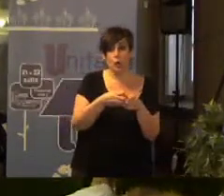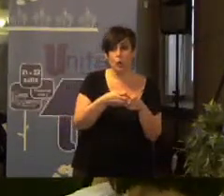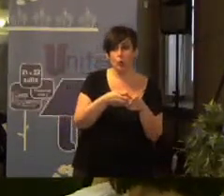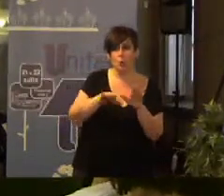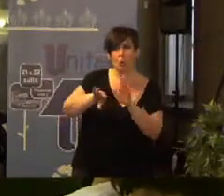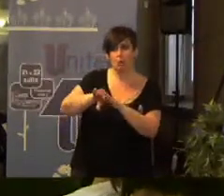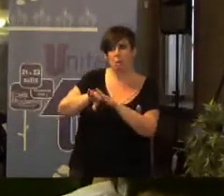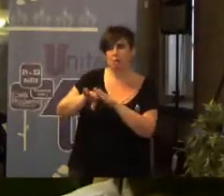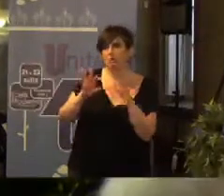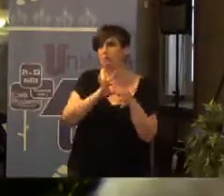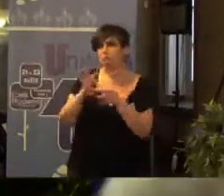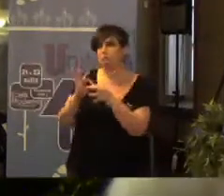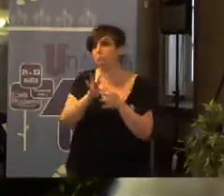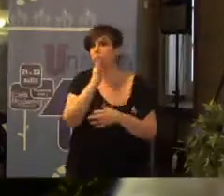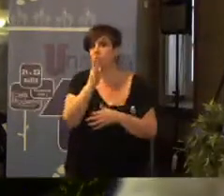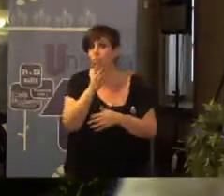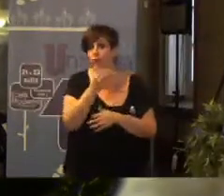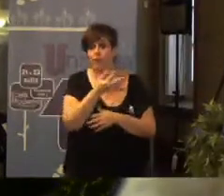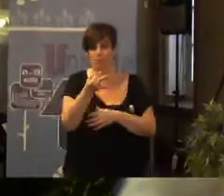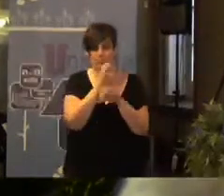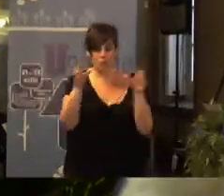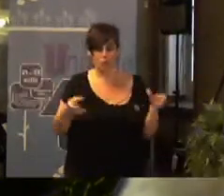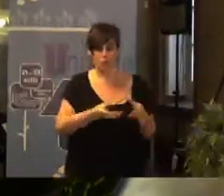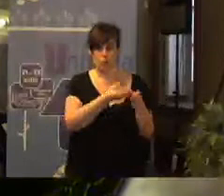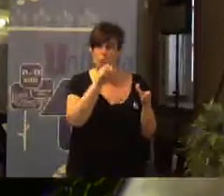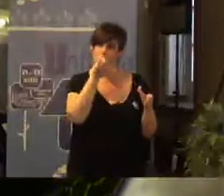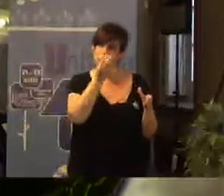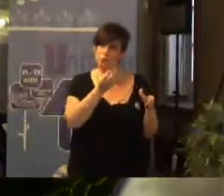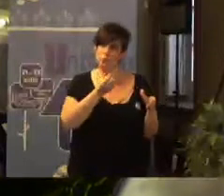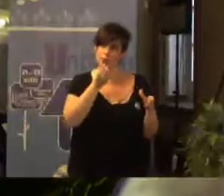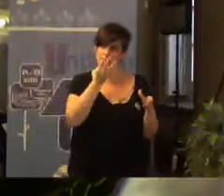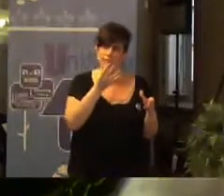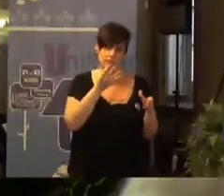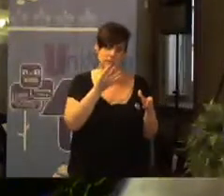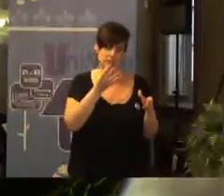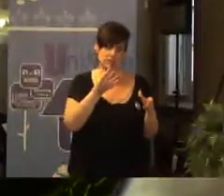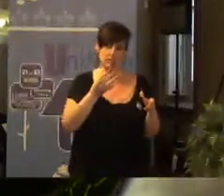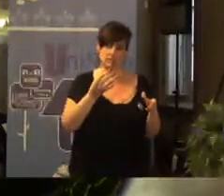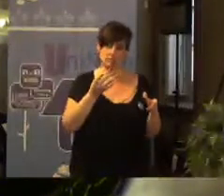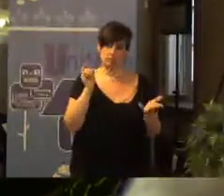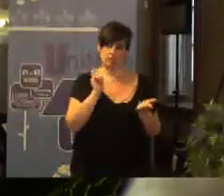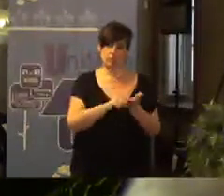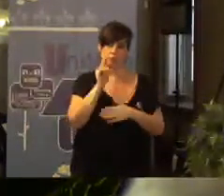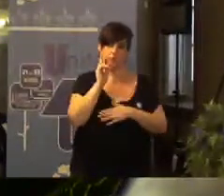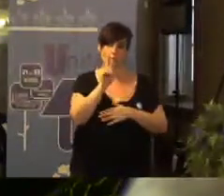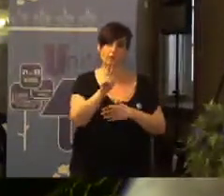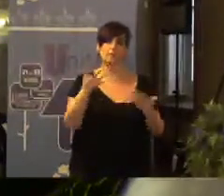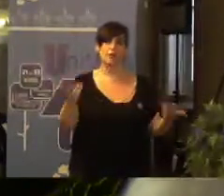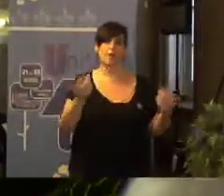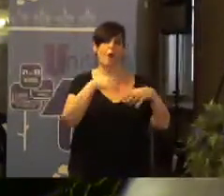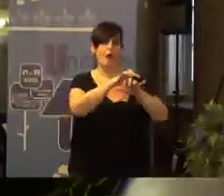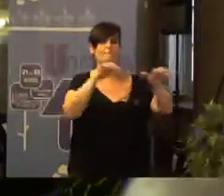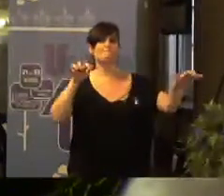coisa. E o Partido Socialista está mais ou menos claro que tem a perspectiva de poder chegar a uma maioria absoluta.